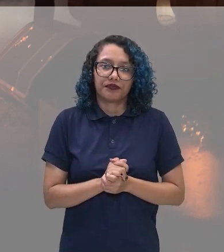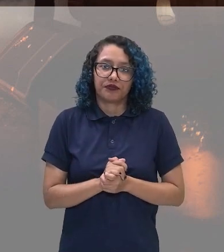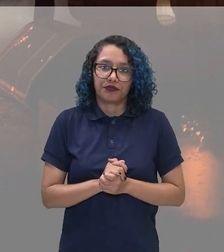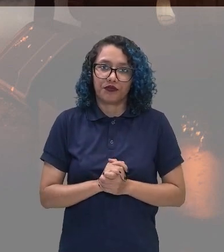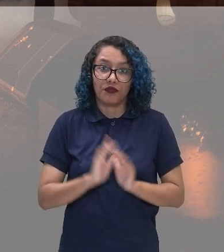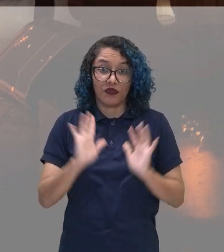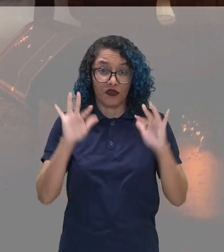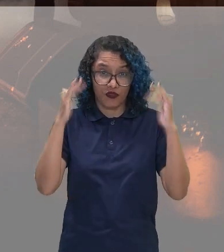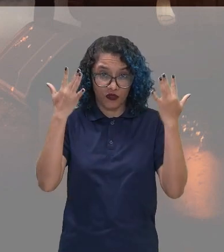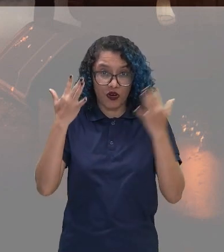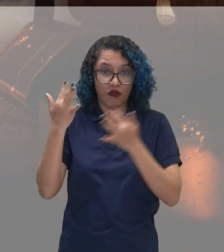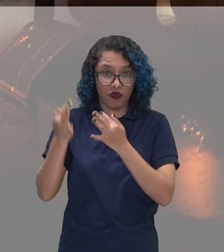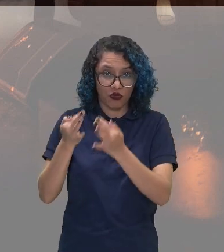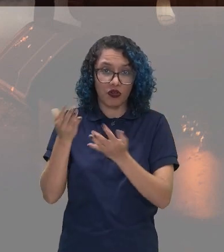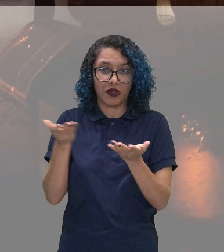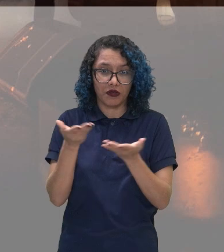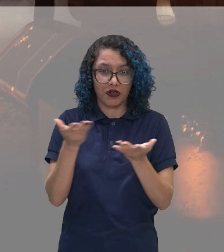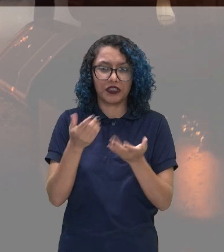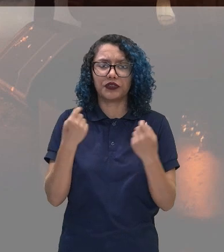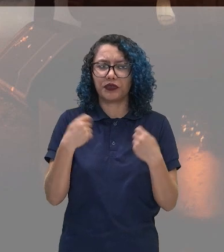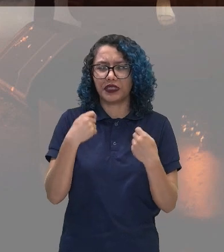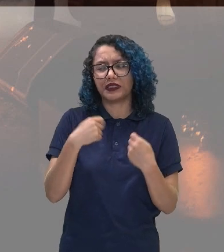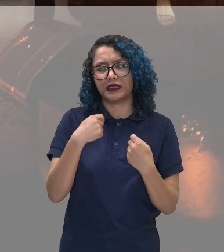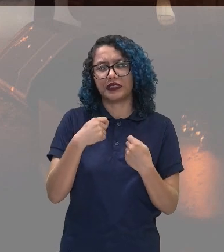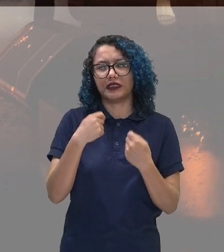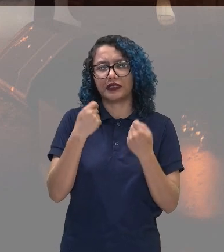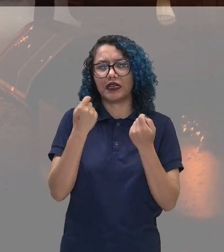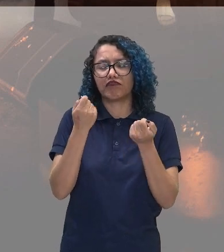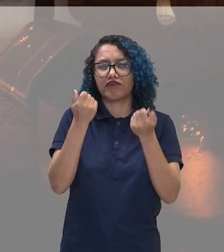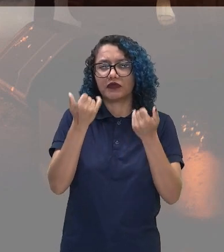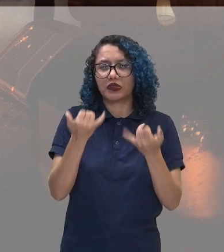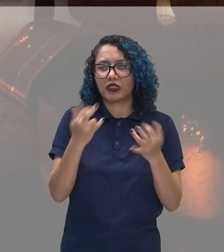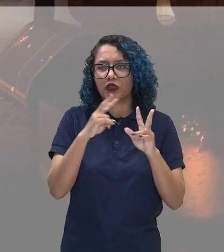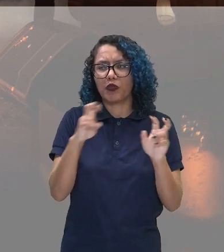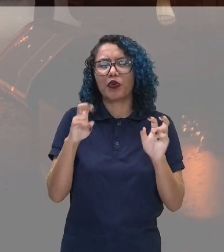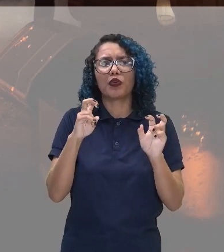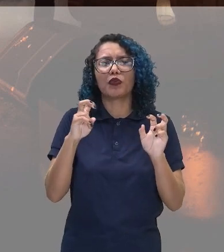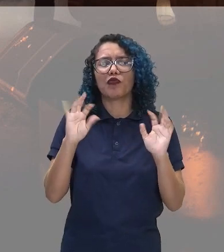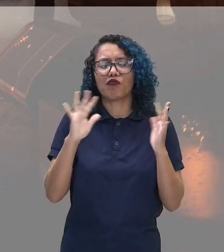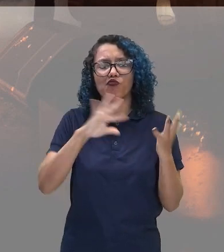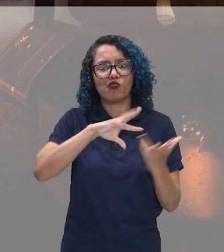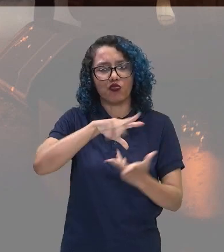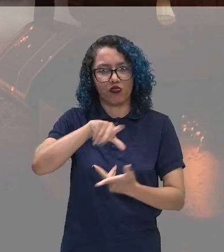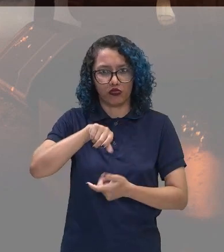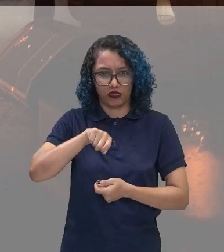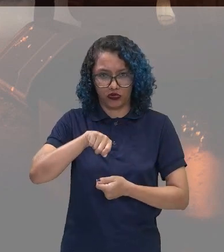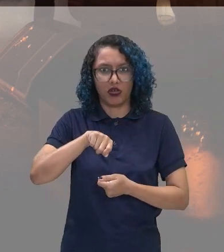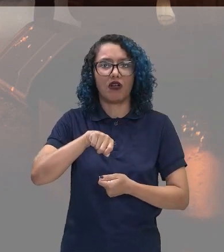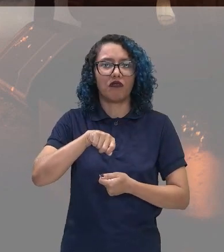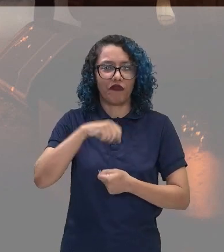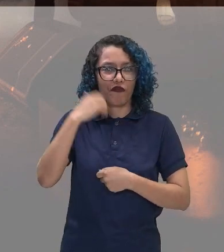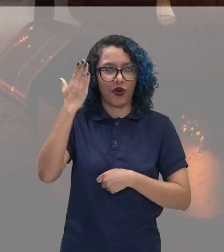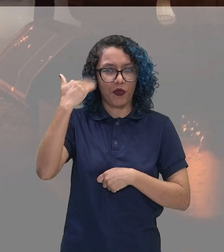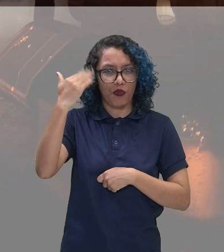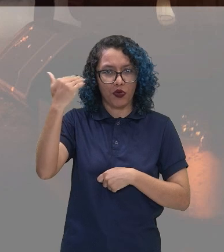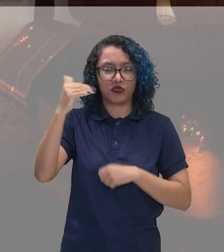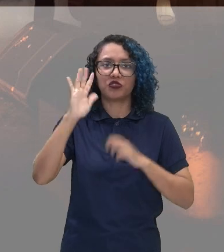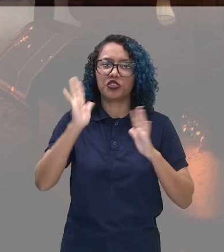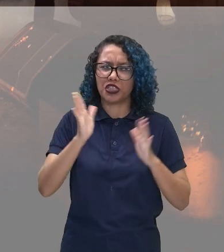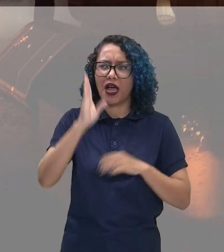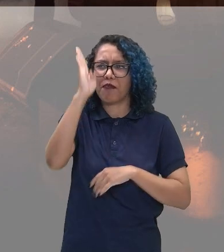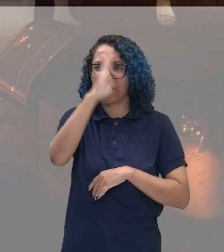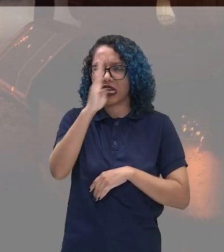falar de um festival que é conhecido internacionalmente, né? Então, já abrangeu todo o